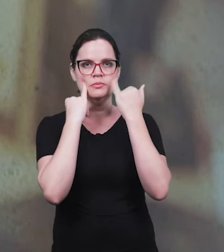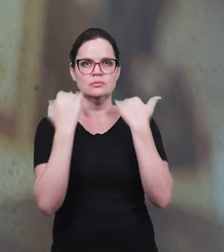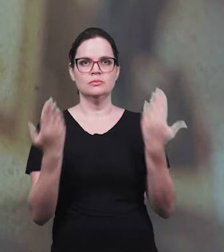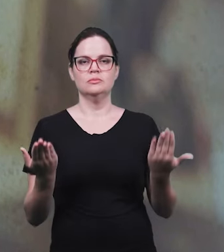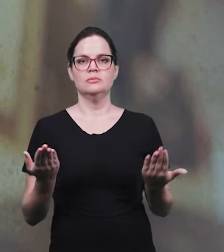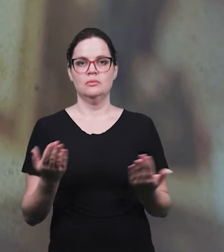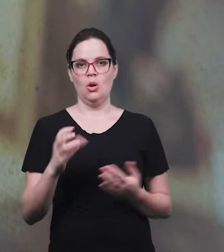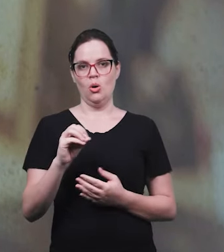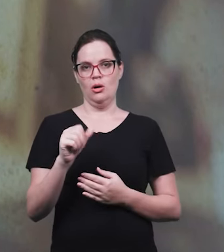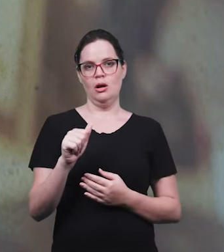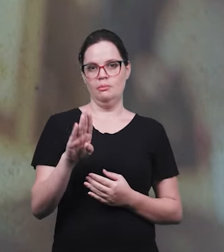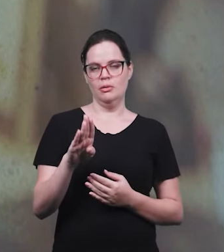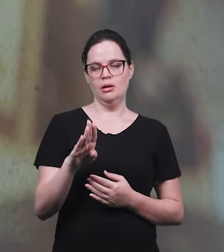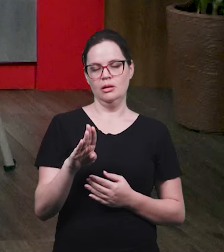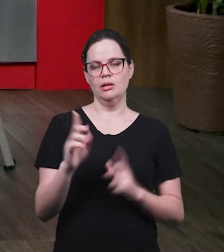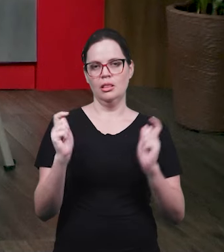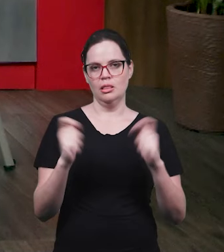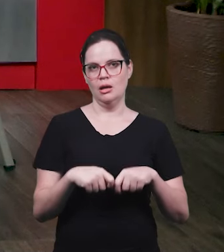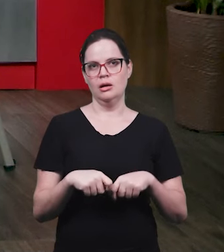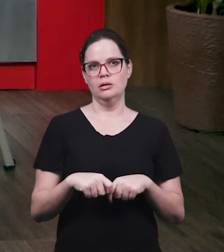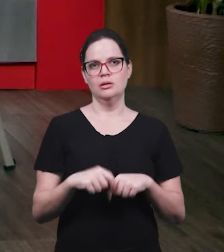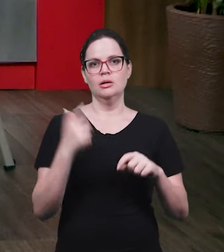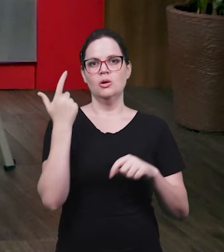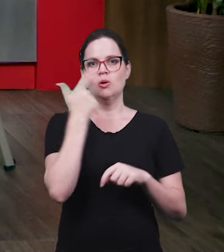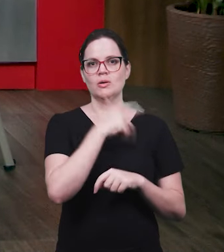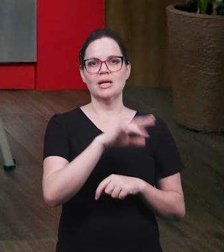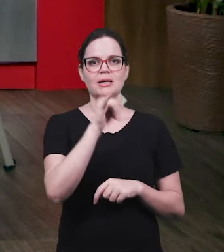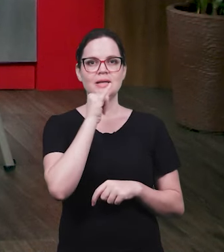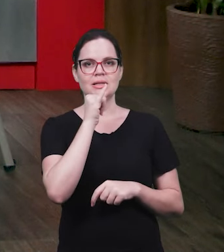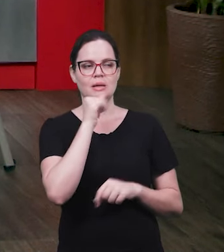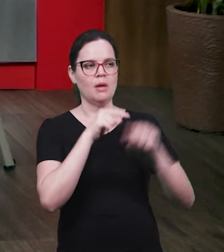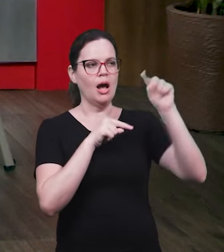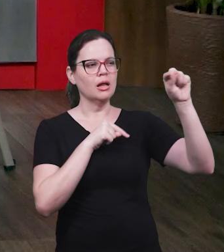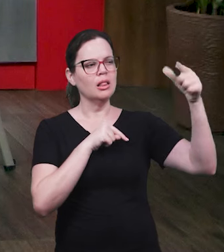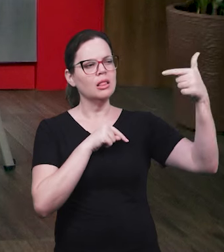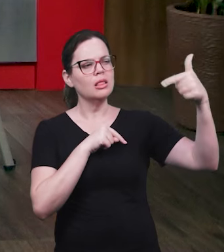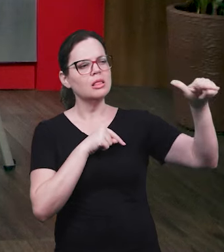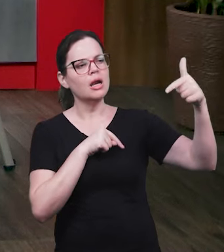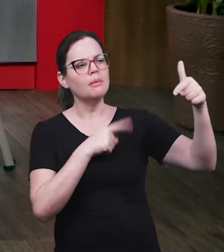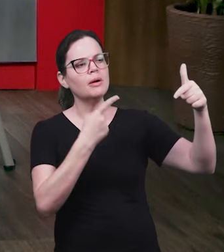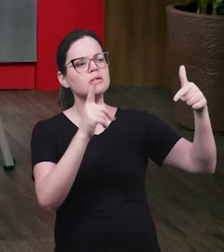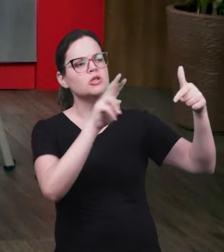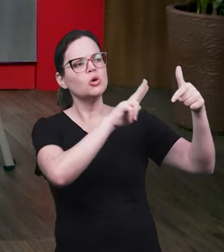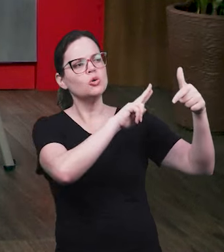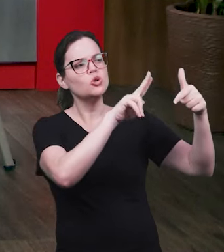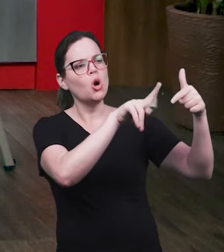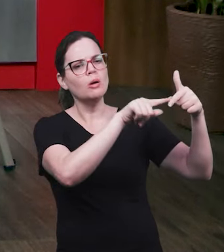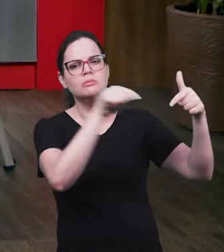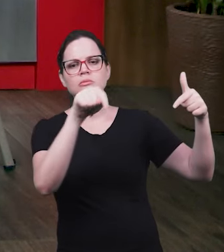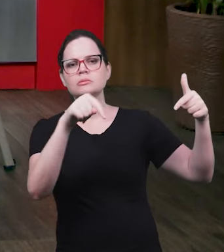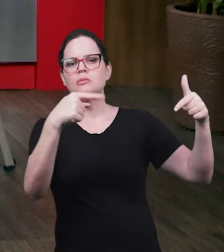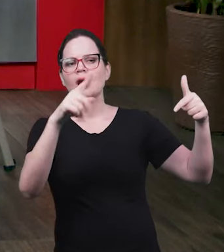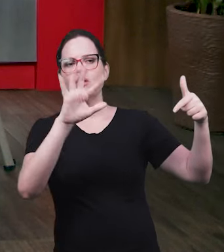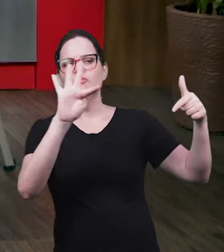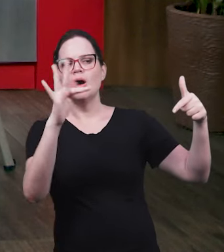OAB faça isso. Ela consegue compilar quais são as publicações que tem no seu nome. Então, é muito